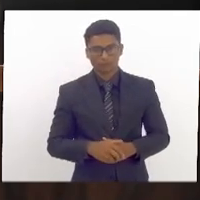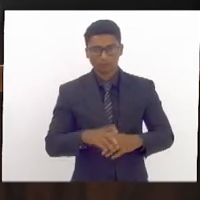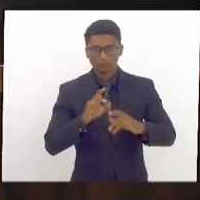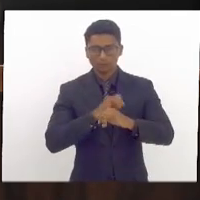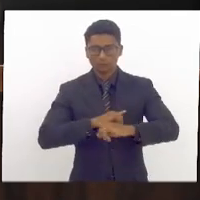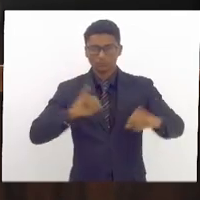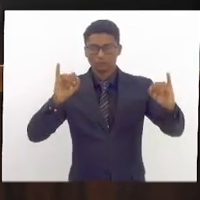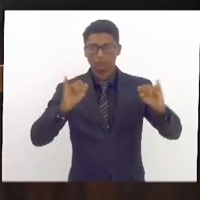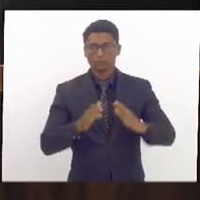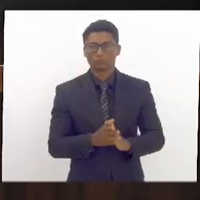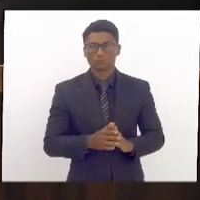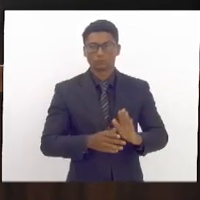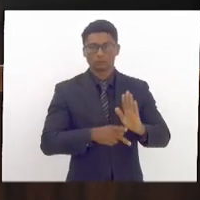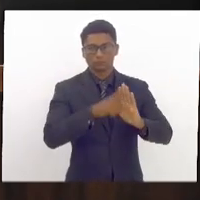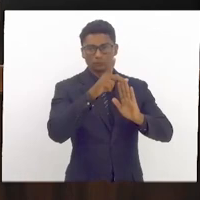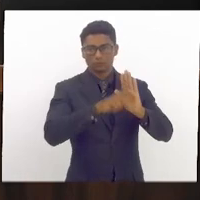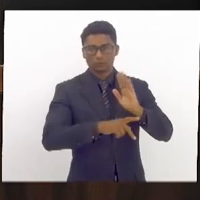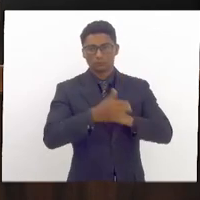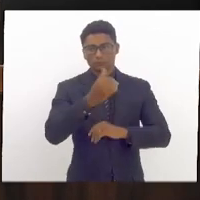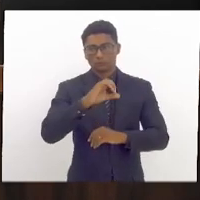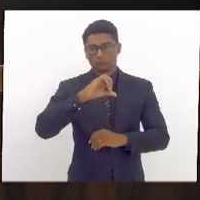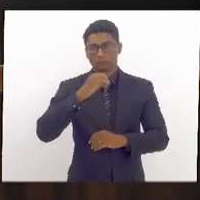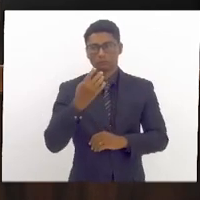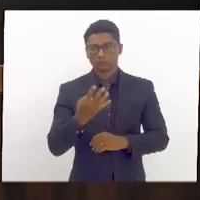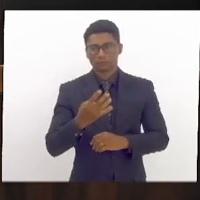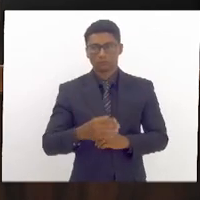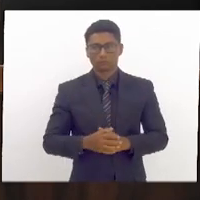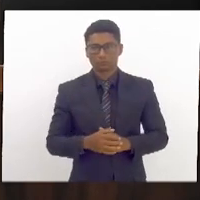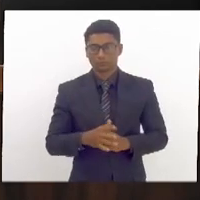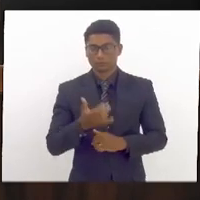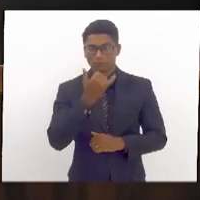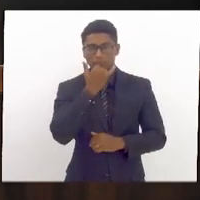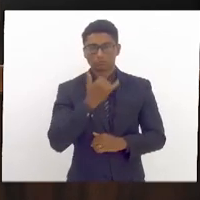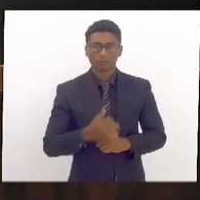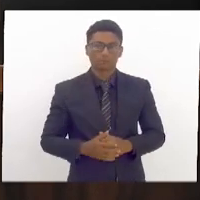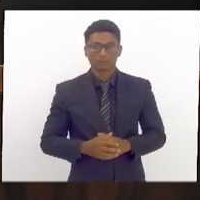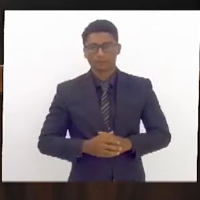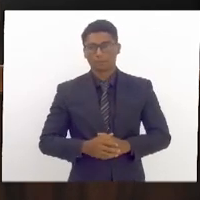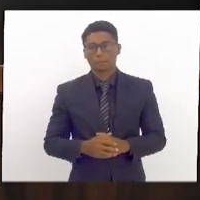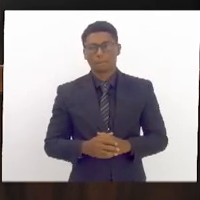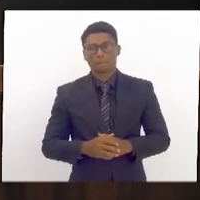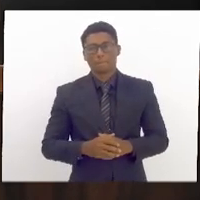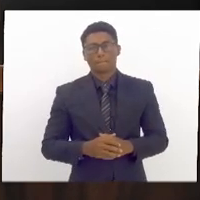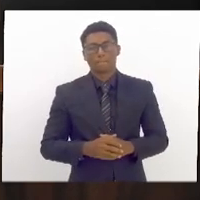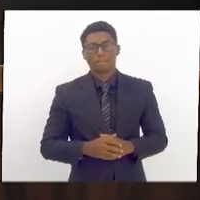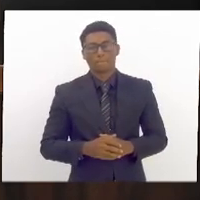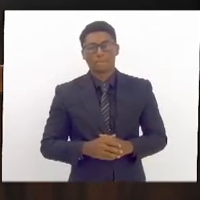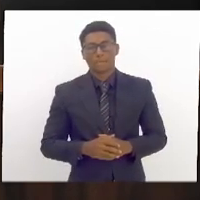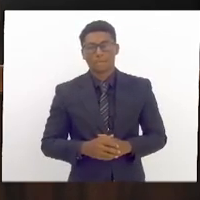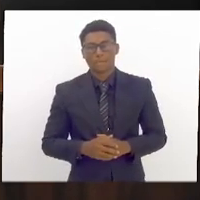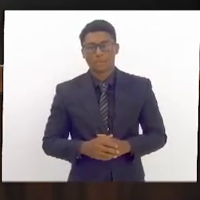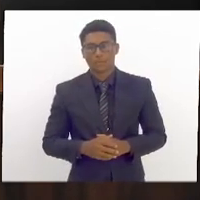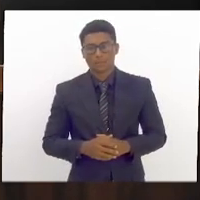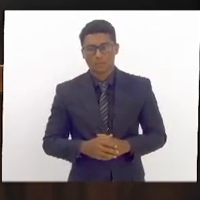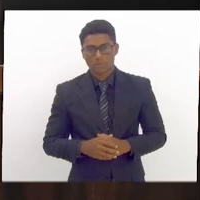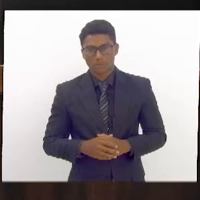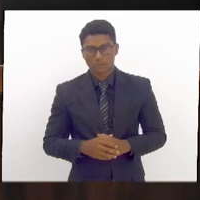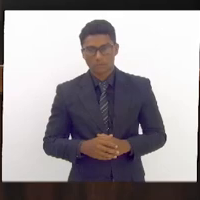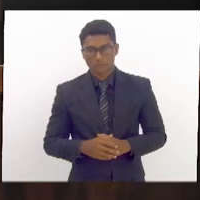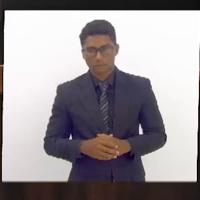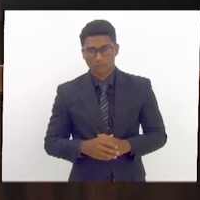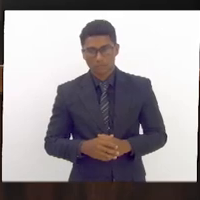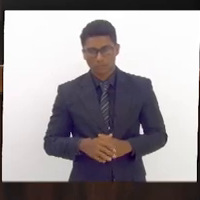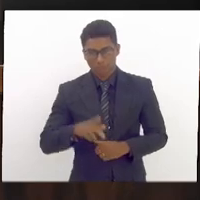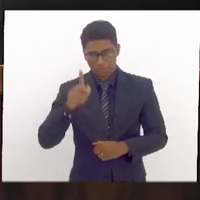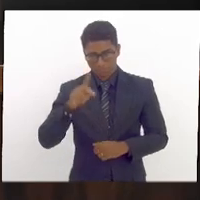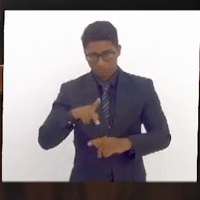Anuncio o projeto de resolução número 1094. Perdão. A presidência retoma os trabalhos, chama